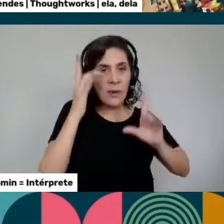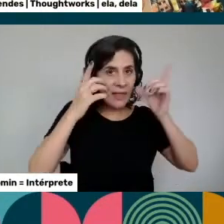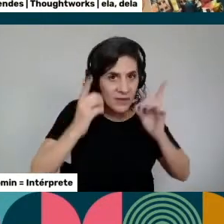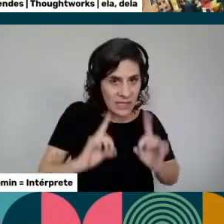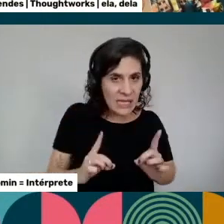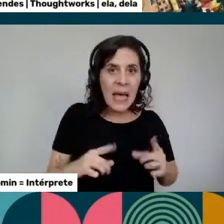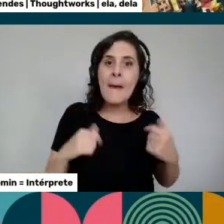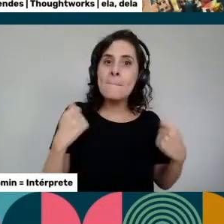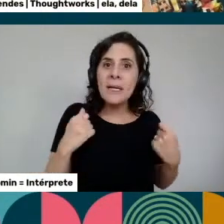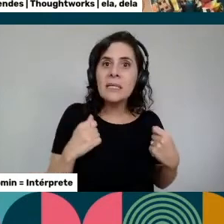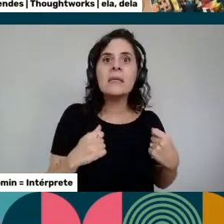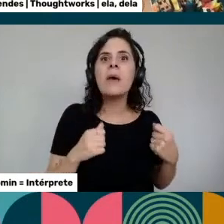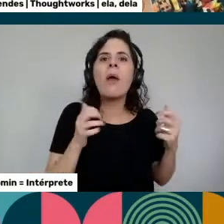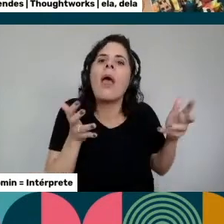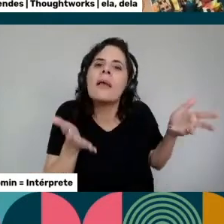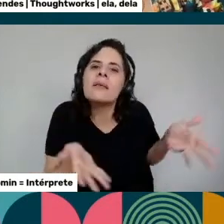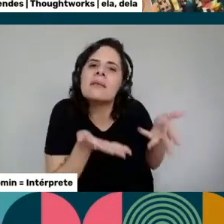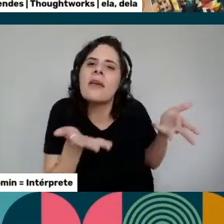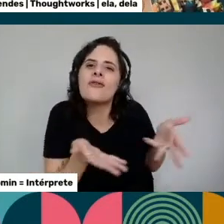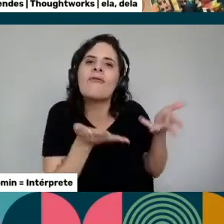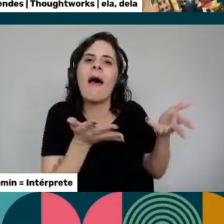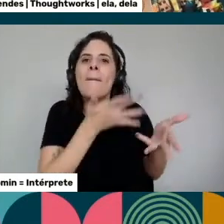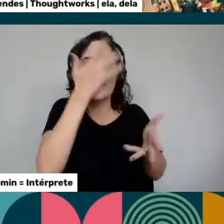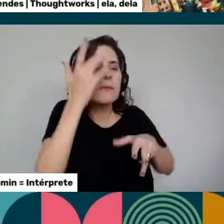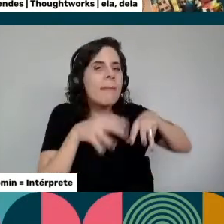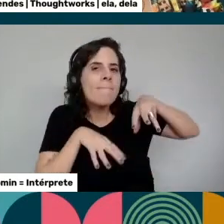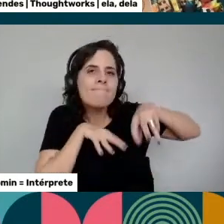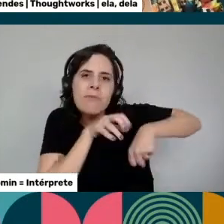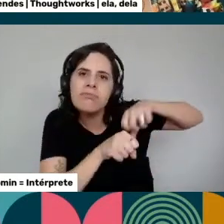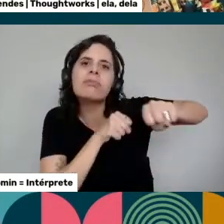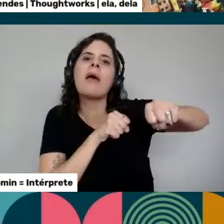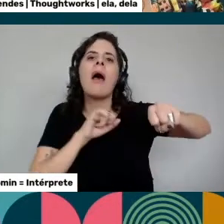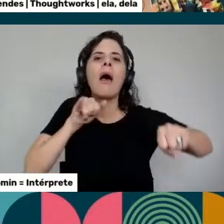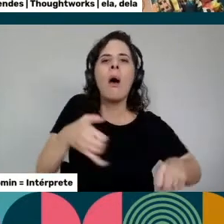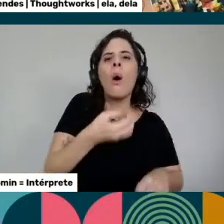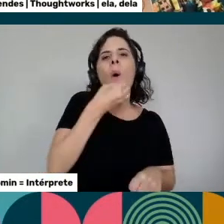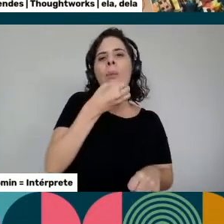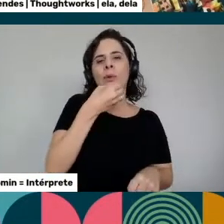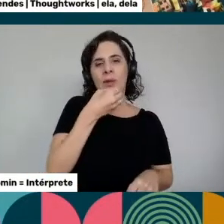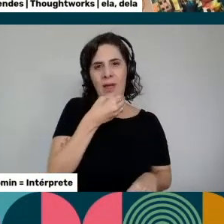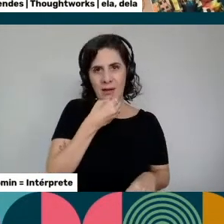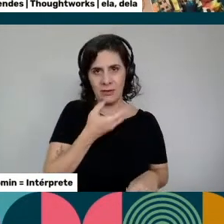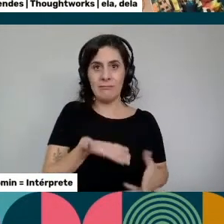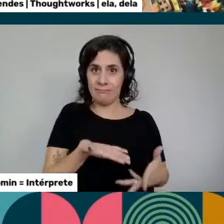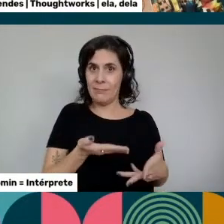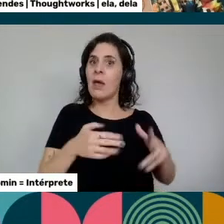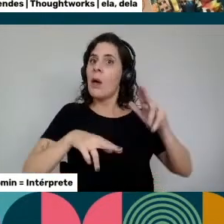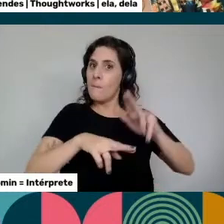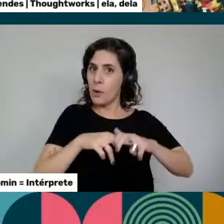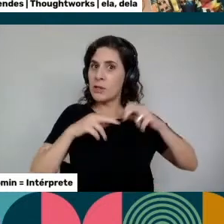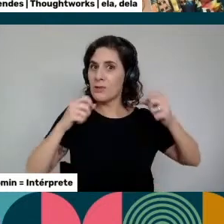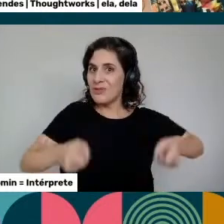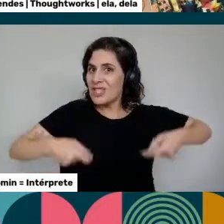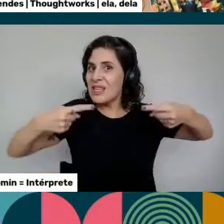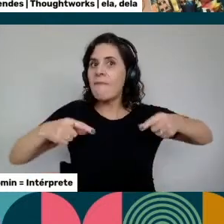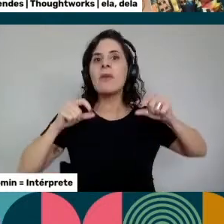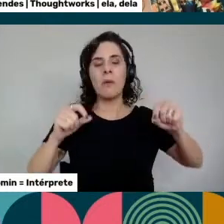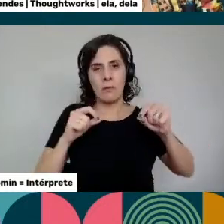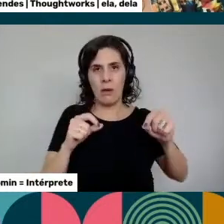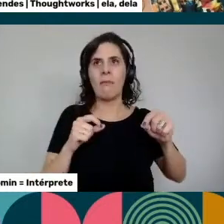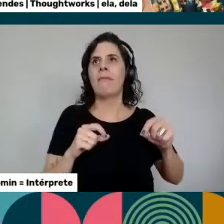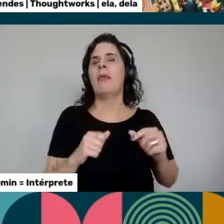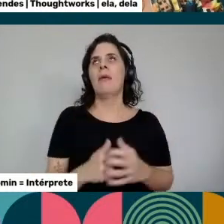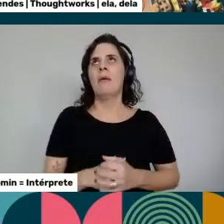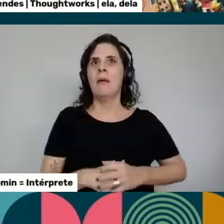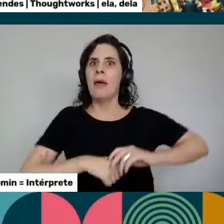programas que incentivem essas pessoas a buscarem oportunidades. Então, um grande desafio de colocar pessoas com deficiência na tecnologia ainda é